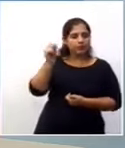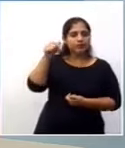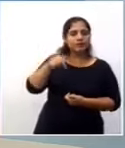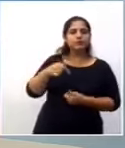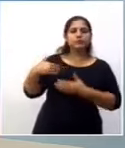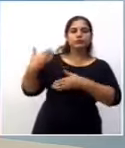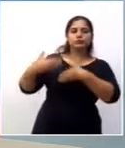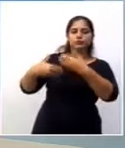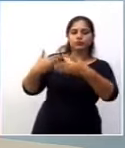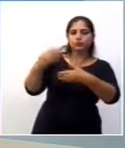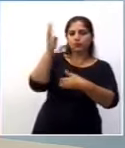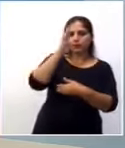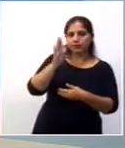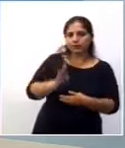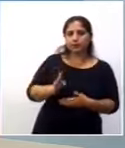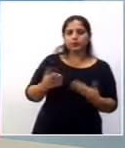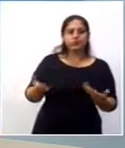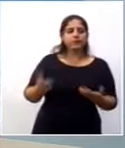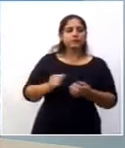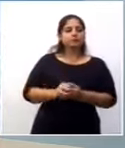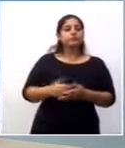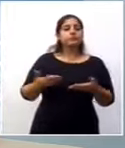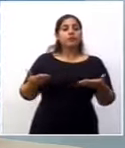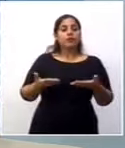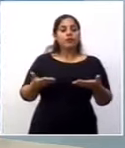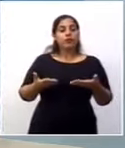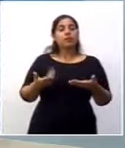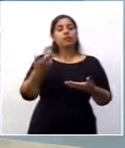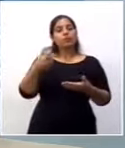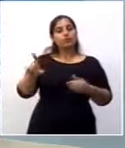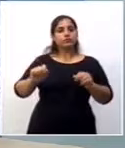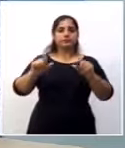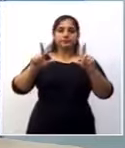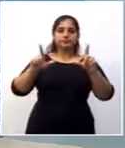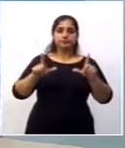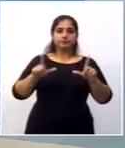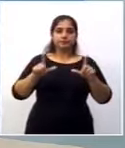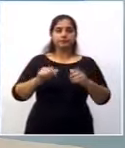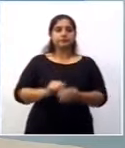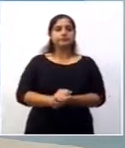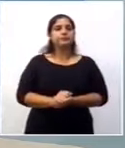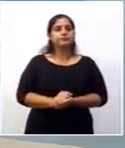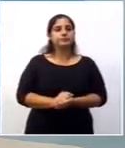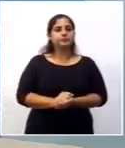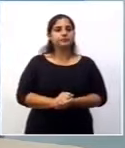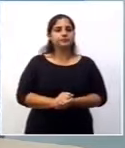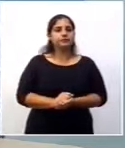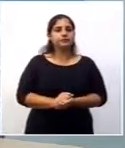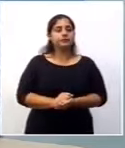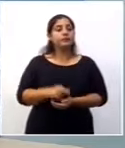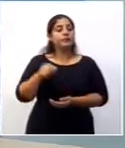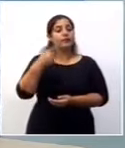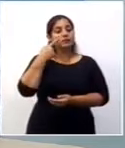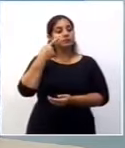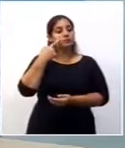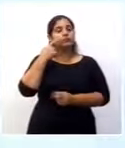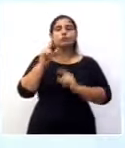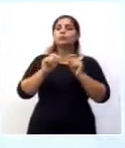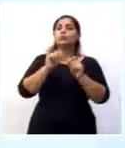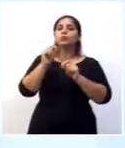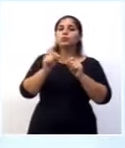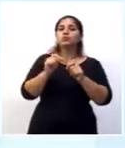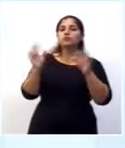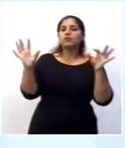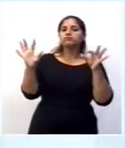para o desenvolvimento do Brasil. Então agora nós vamos para o nosso próximo slide. E ele mostra aí pra gente, ele